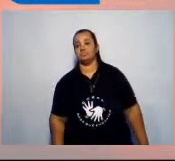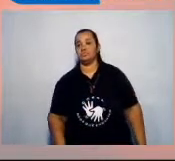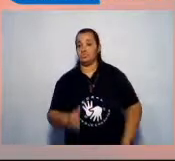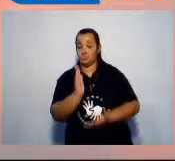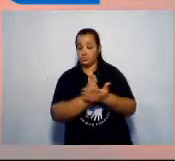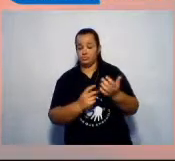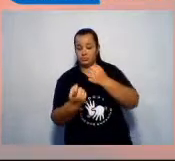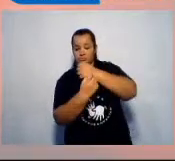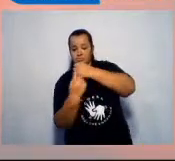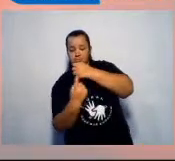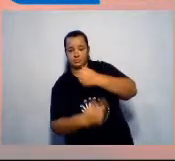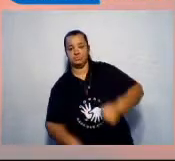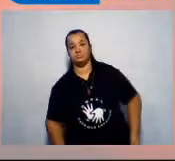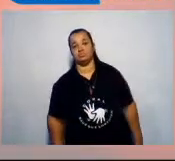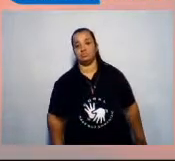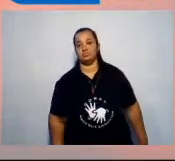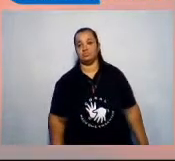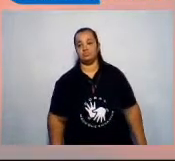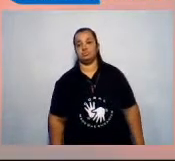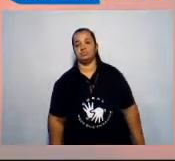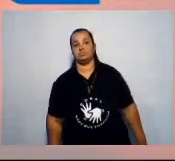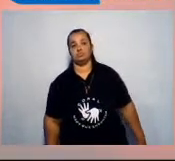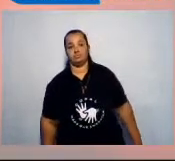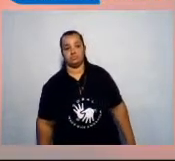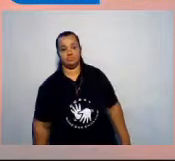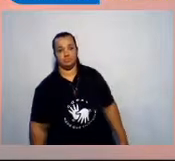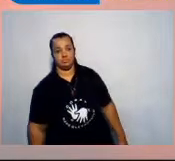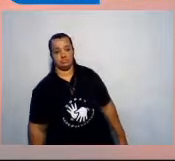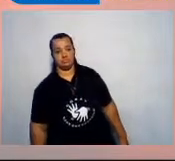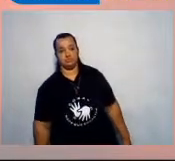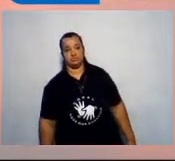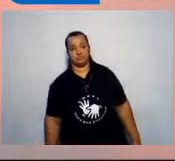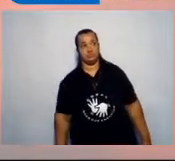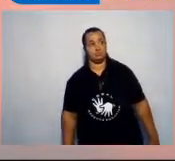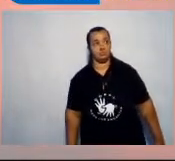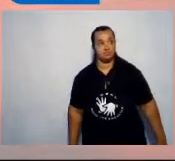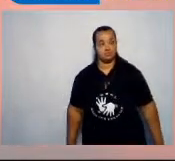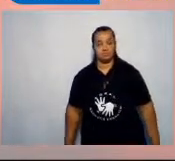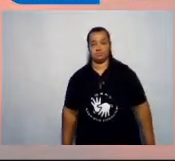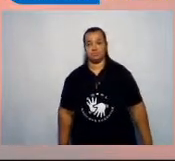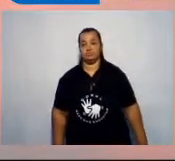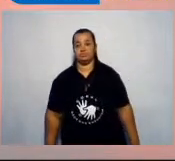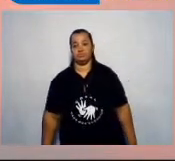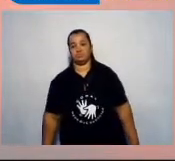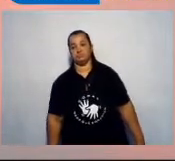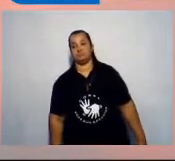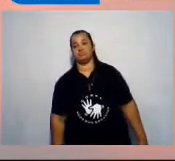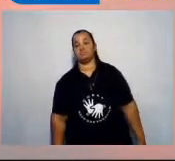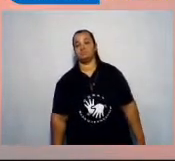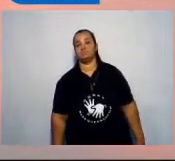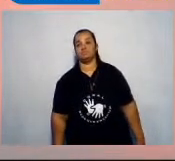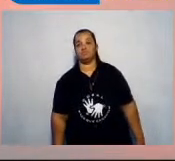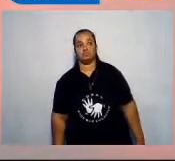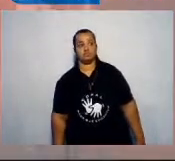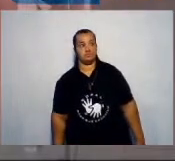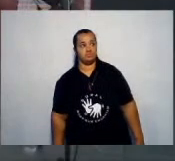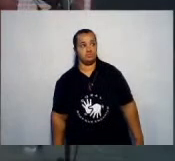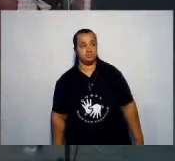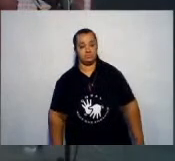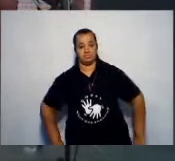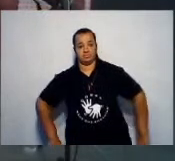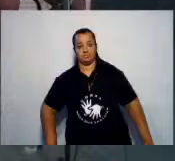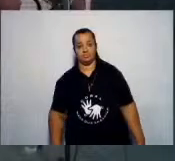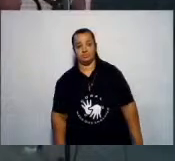Compartilha, curta com vocês no palco. Projeto Samba, Projeto Rosa.